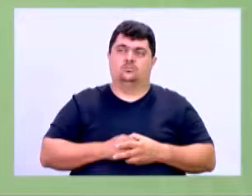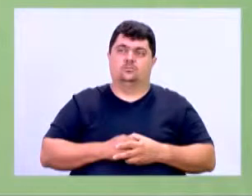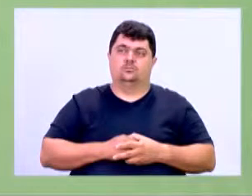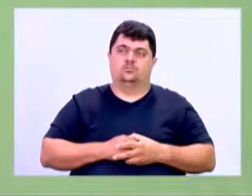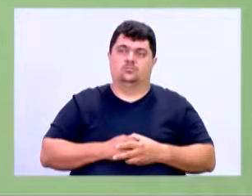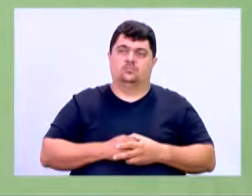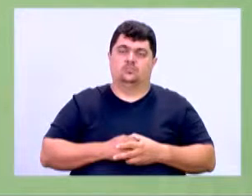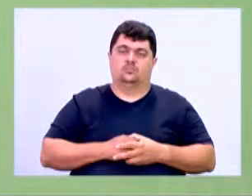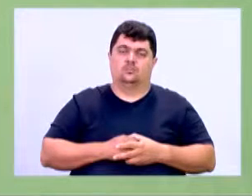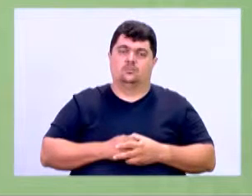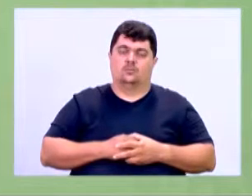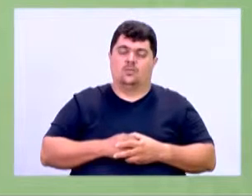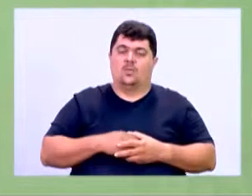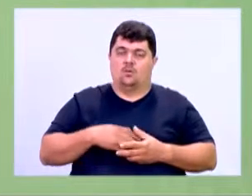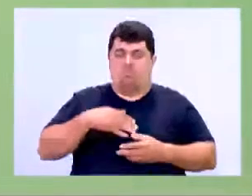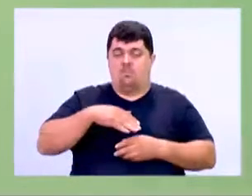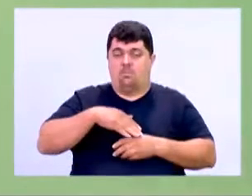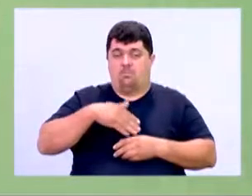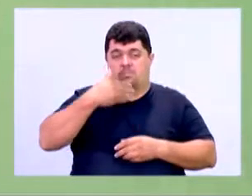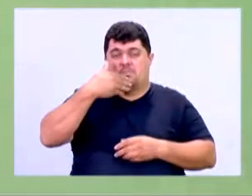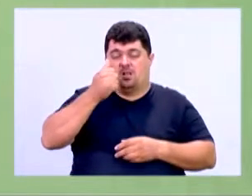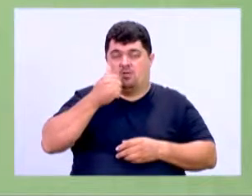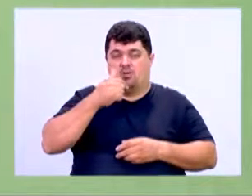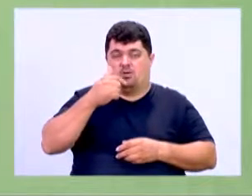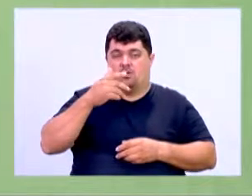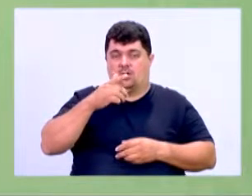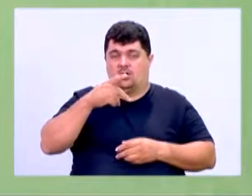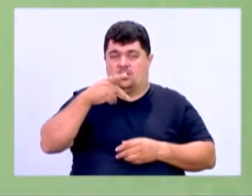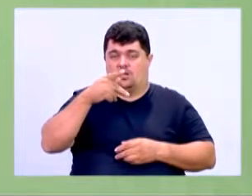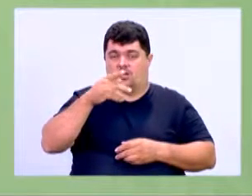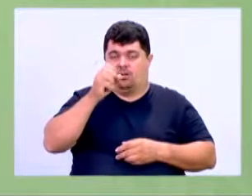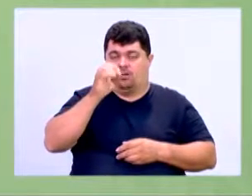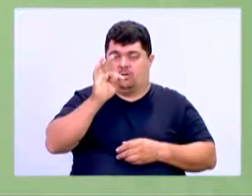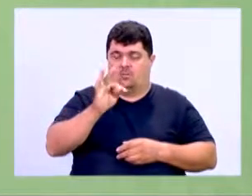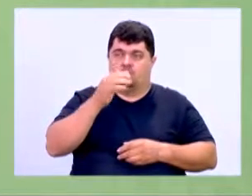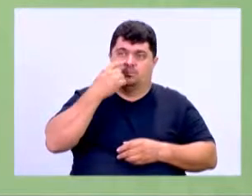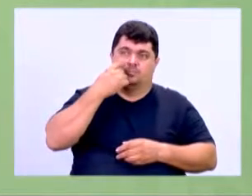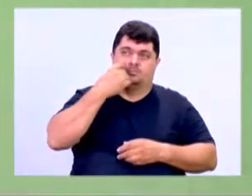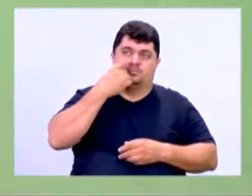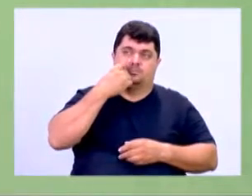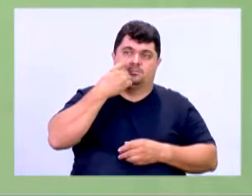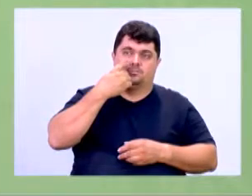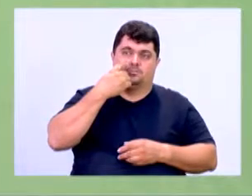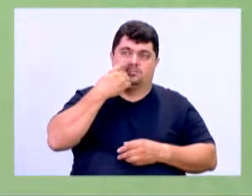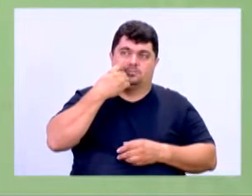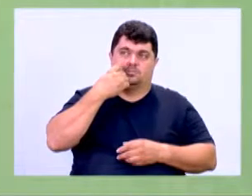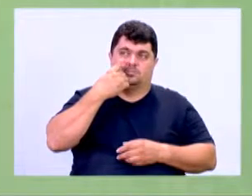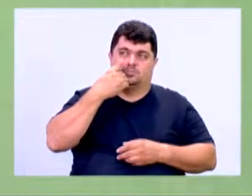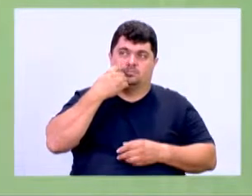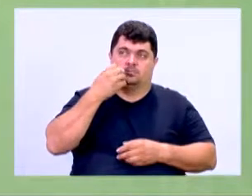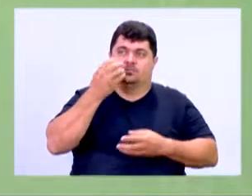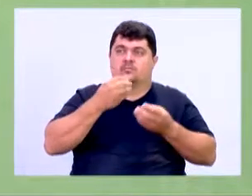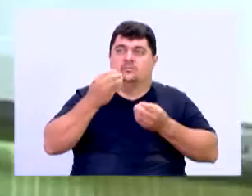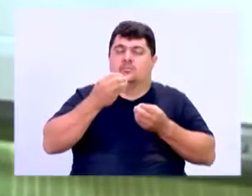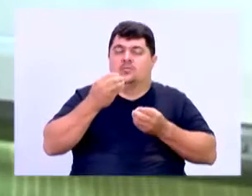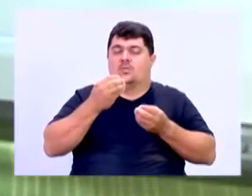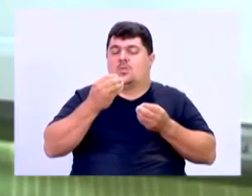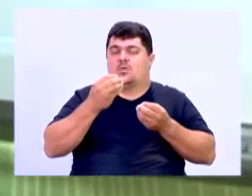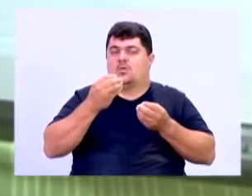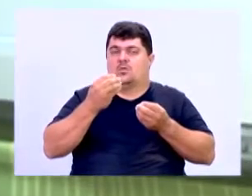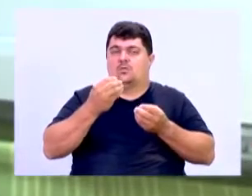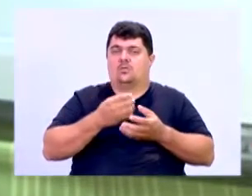segurança, o mais aconselhável é utilizar o método post. Bom, então a gente tem aí um